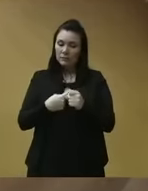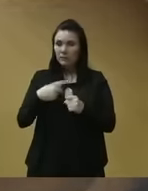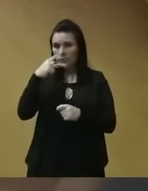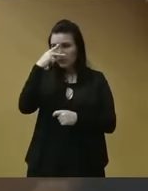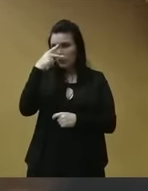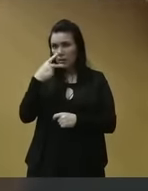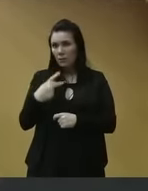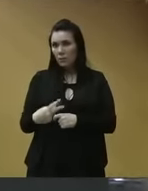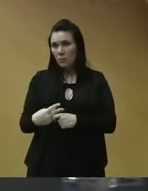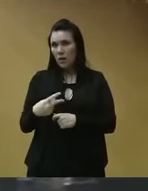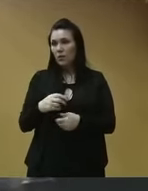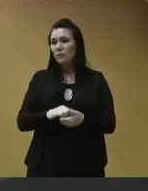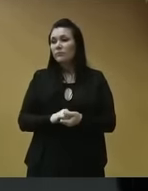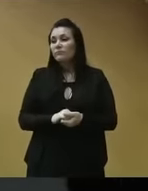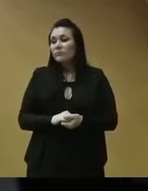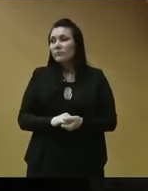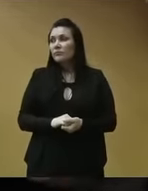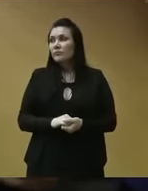Pelotas.